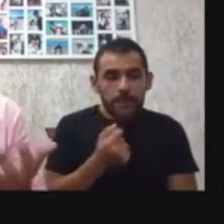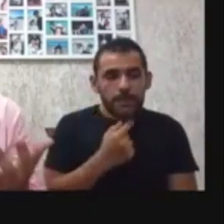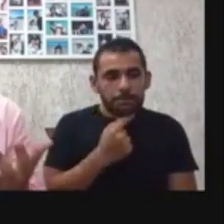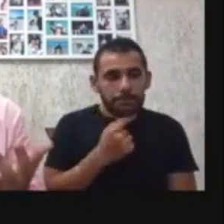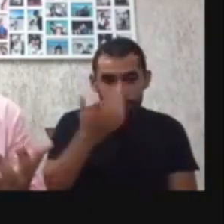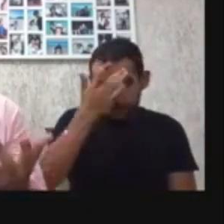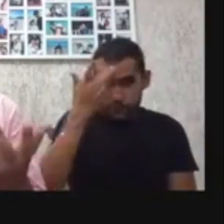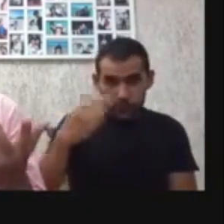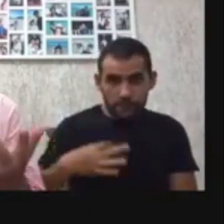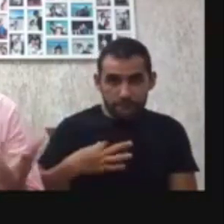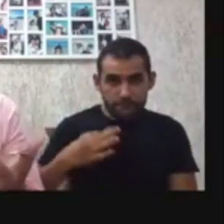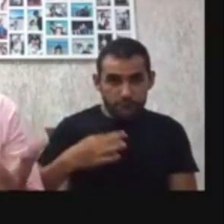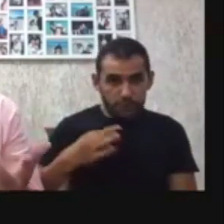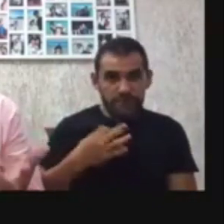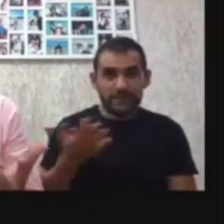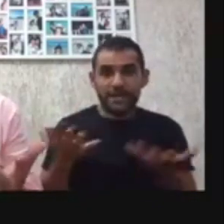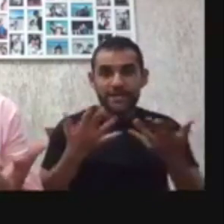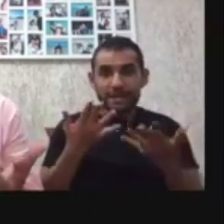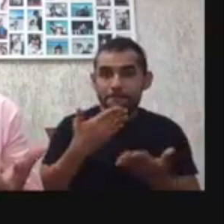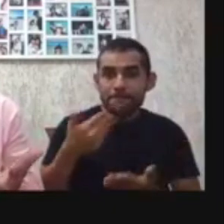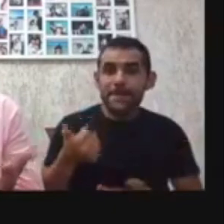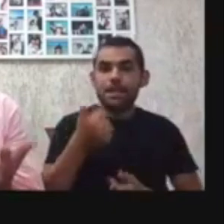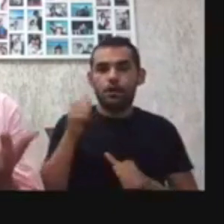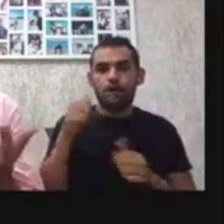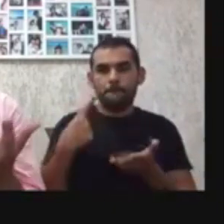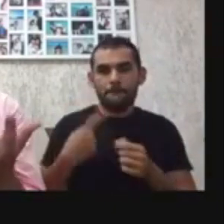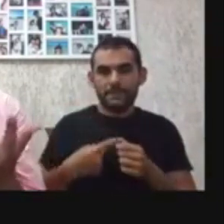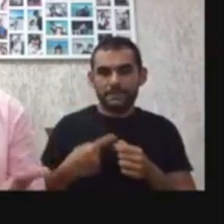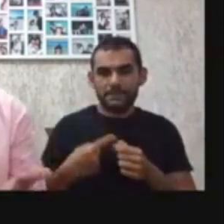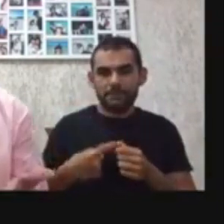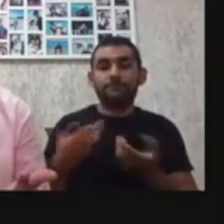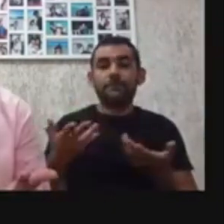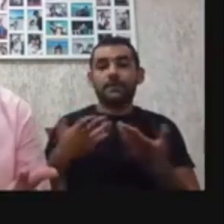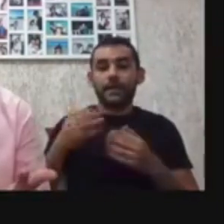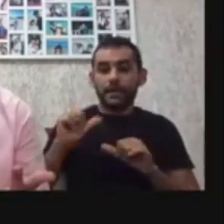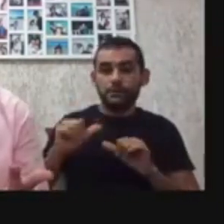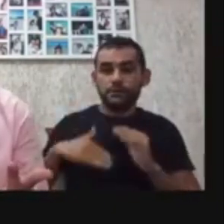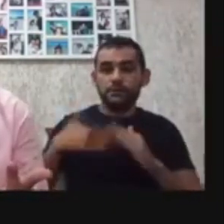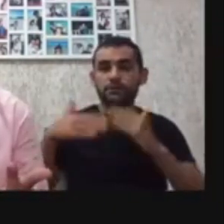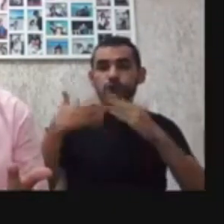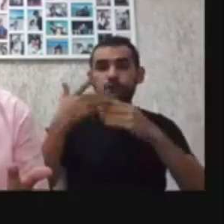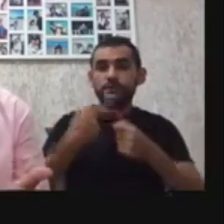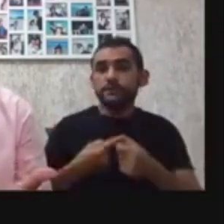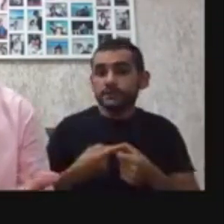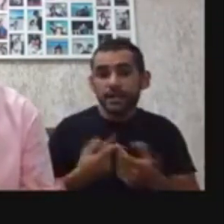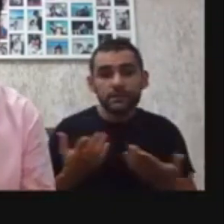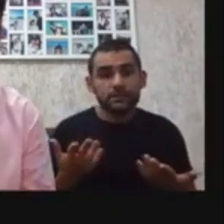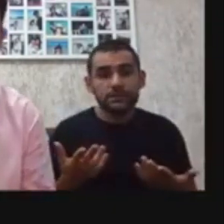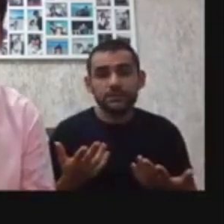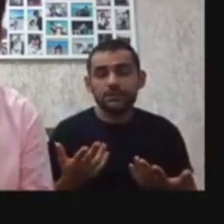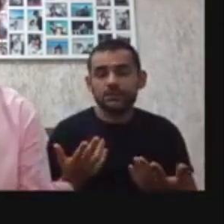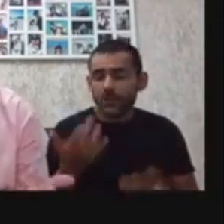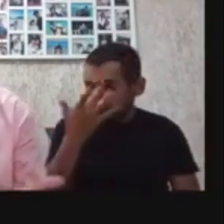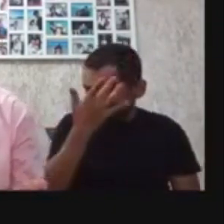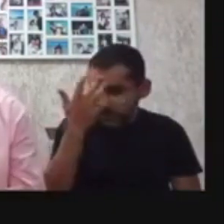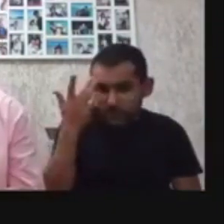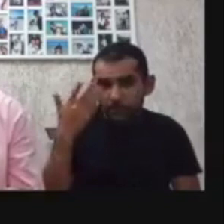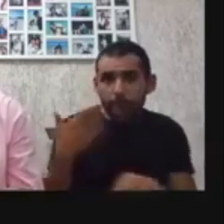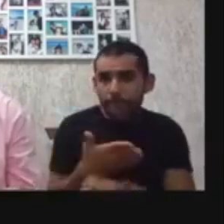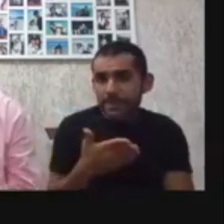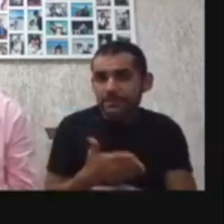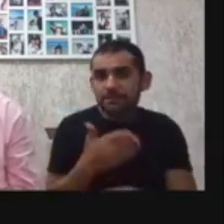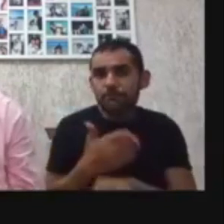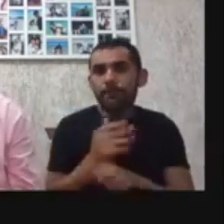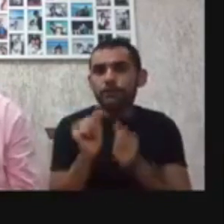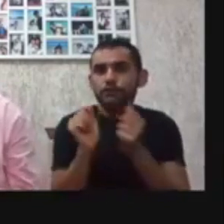pessoas voluntárias que querem o melhor para a cidade, que querem o desenvolvimento da cidade. Essas pessoas têm que estar participando junto com a